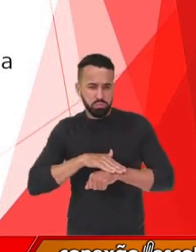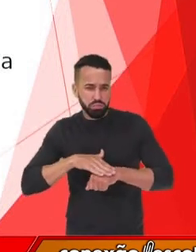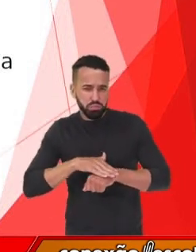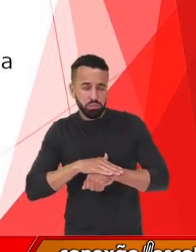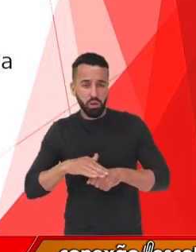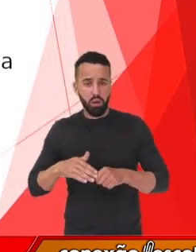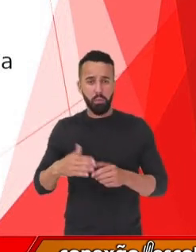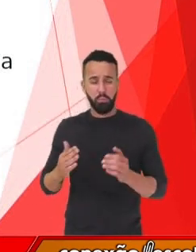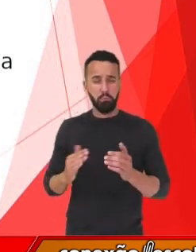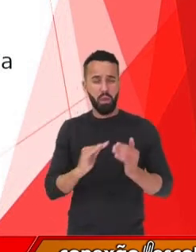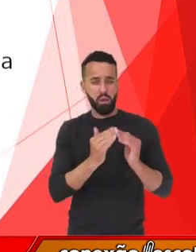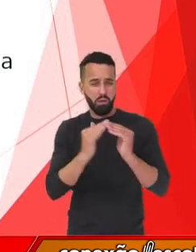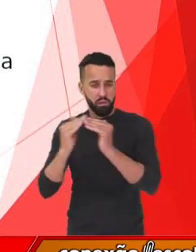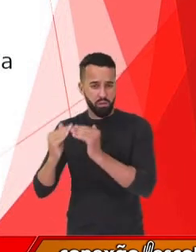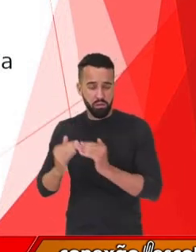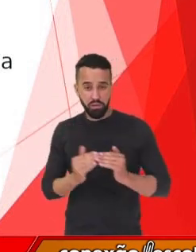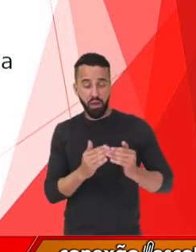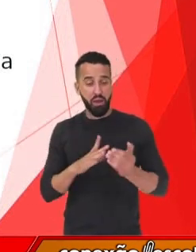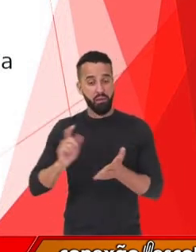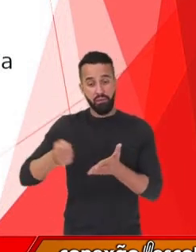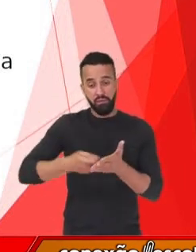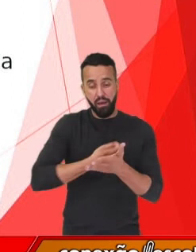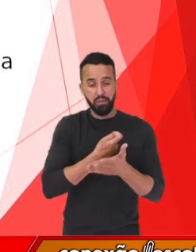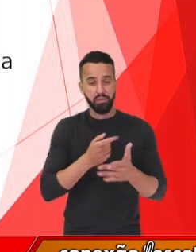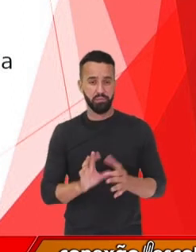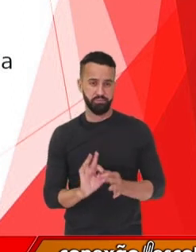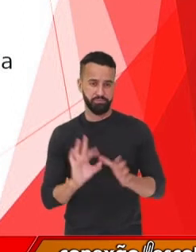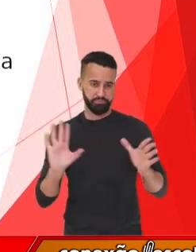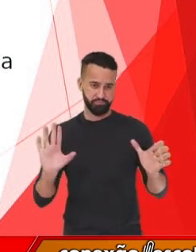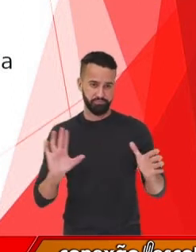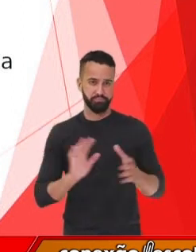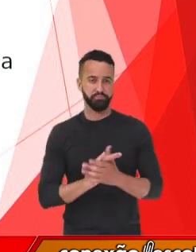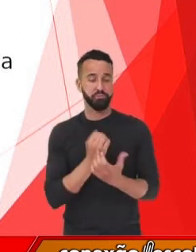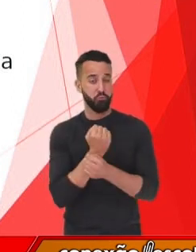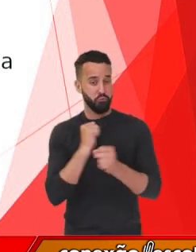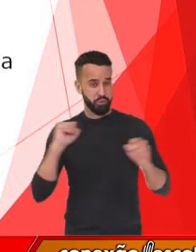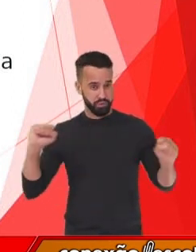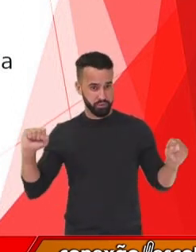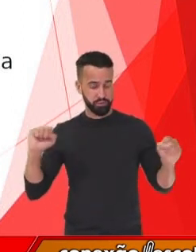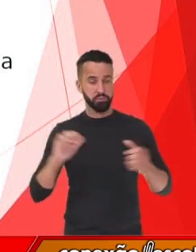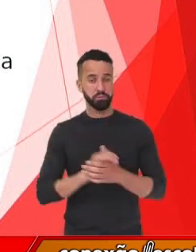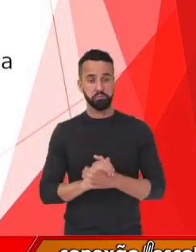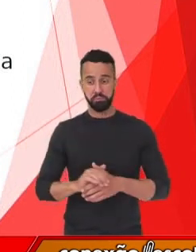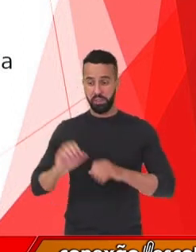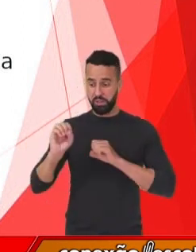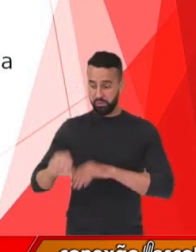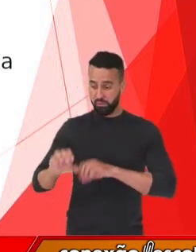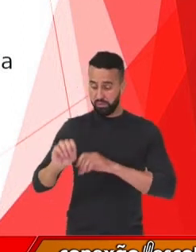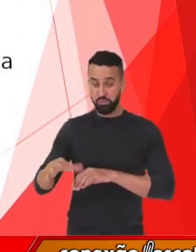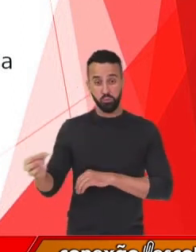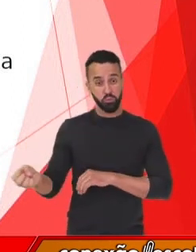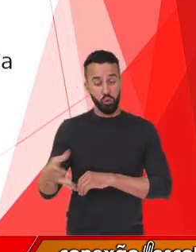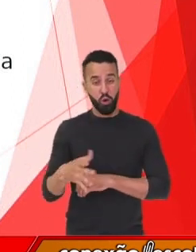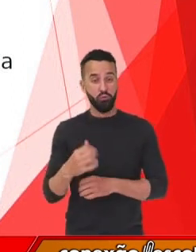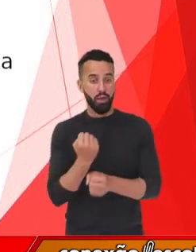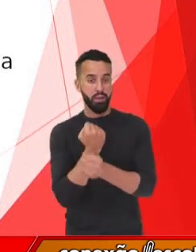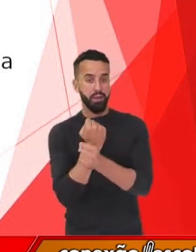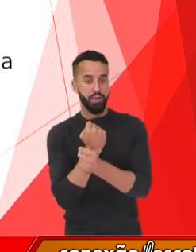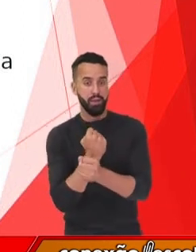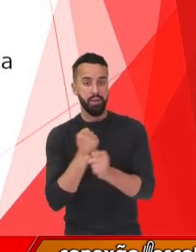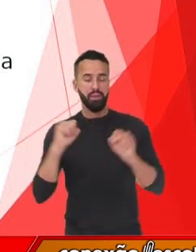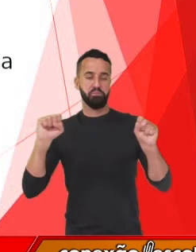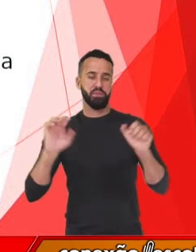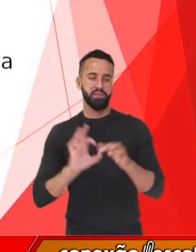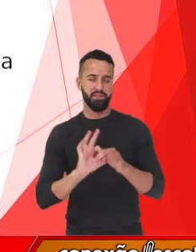escrevendo a própria carta de alforria. Educação é a nova abolição da escravatura, e